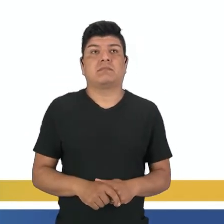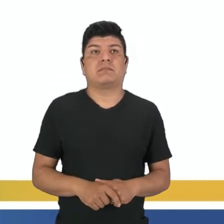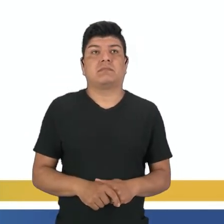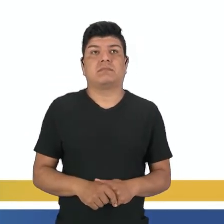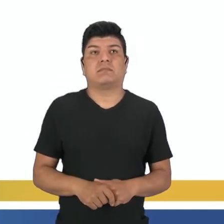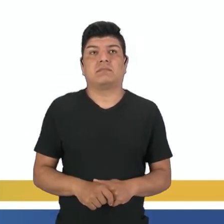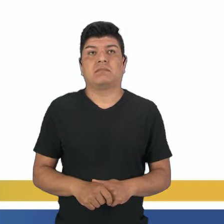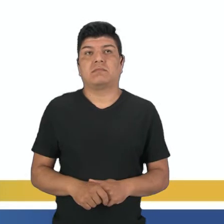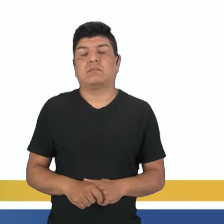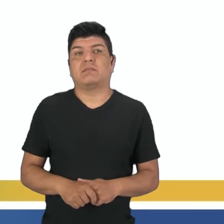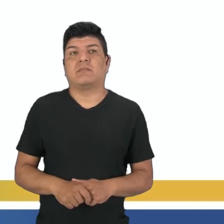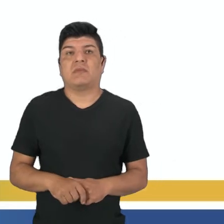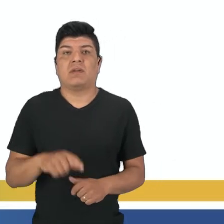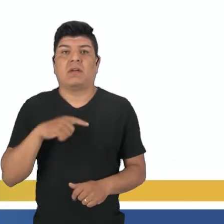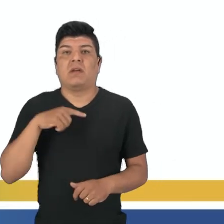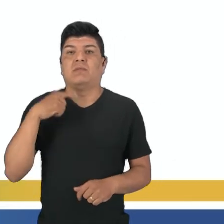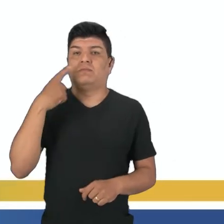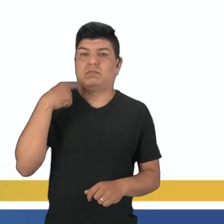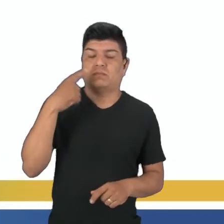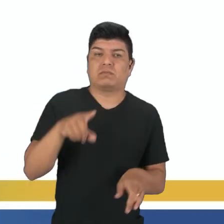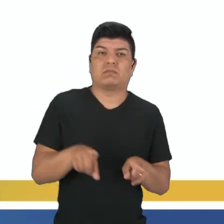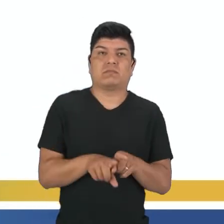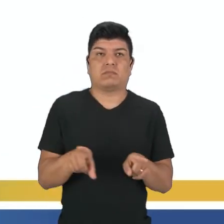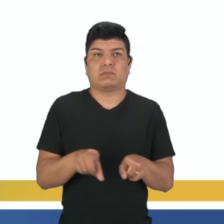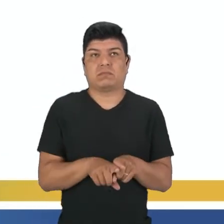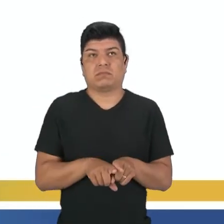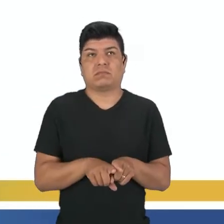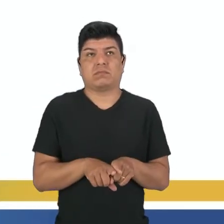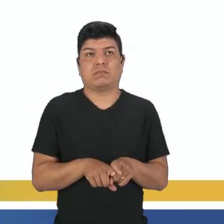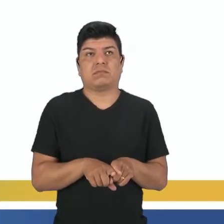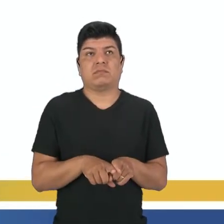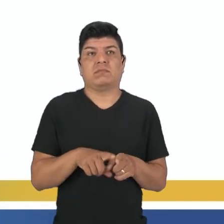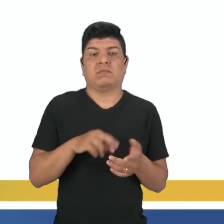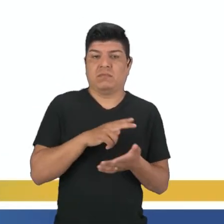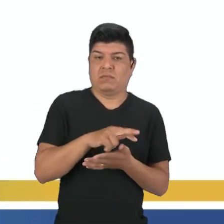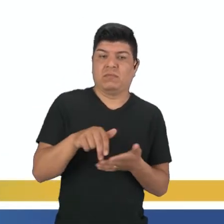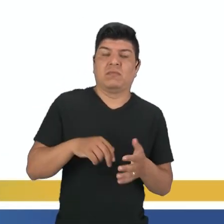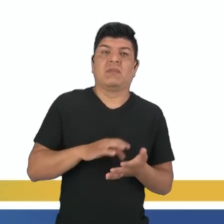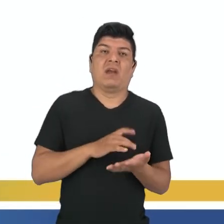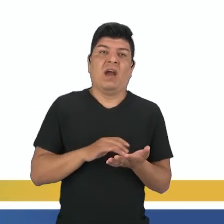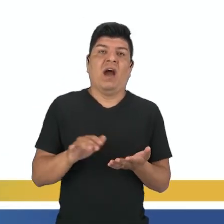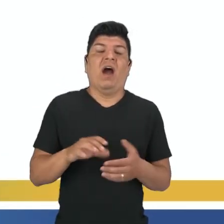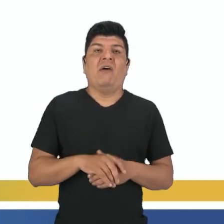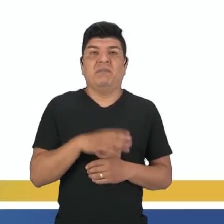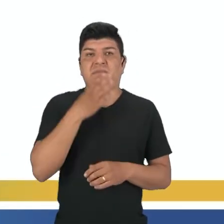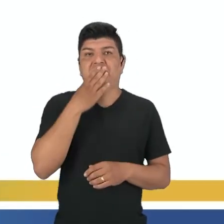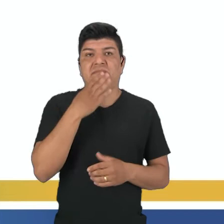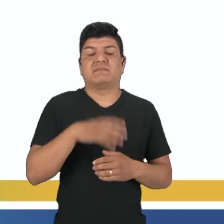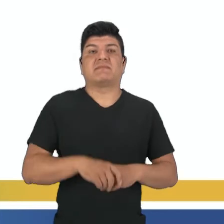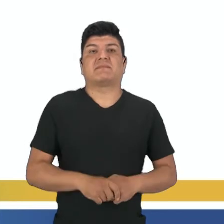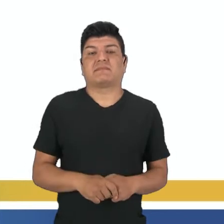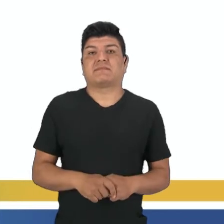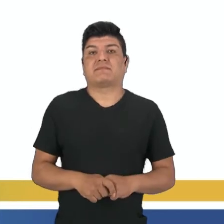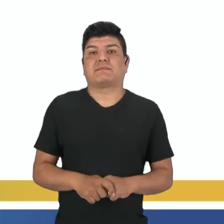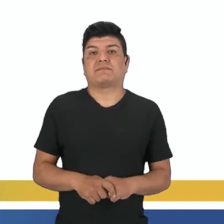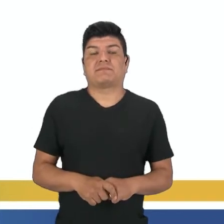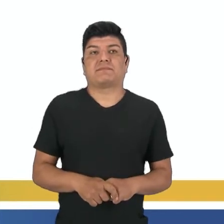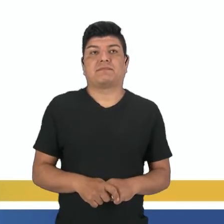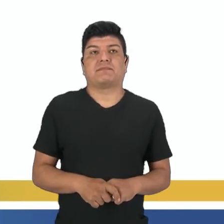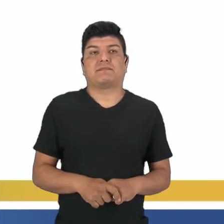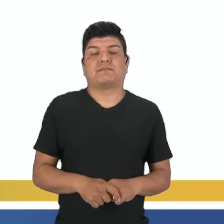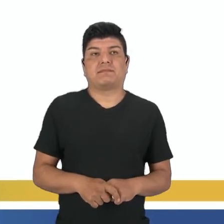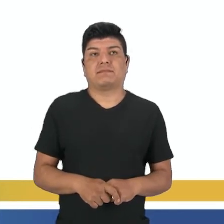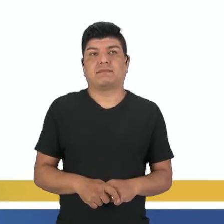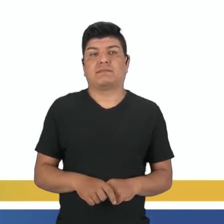oficinas de advocacia, ou seja, de advogados, né, de contadores, etc. Então sempre, letra B,